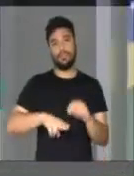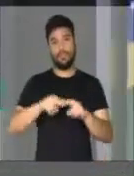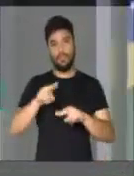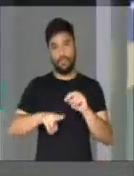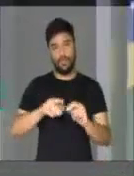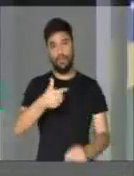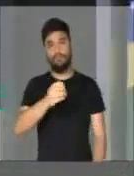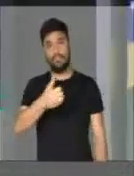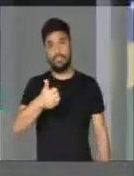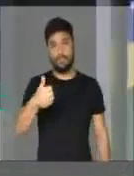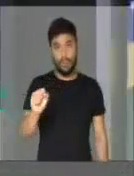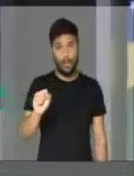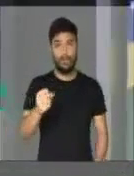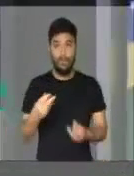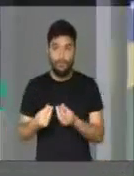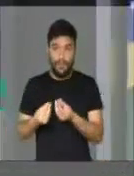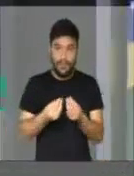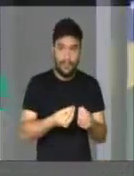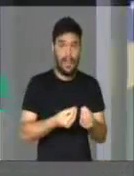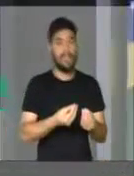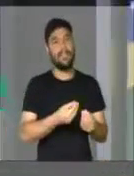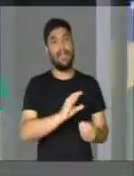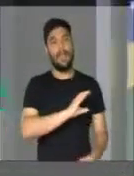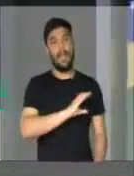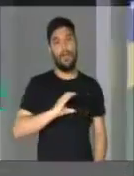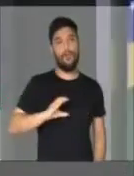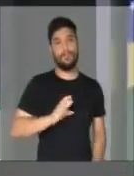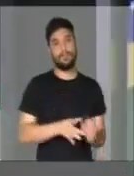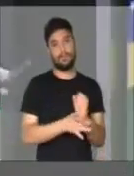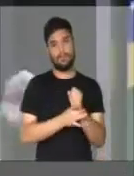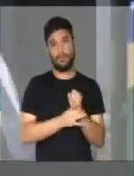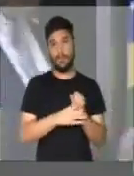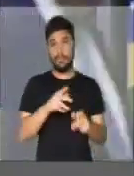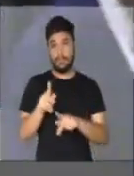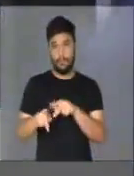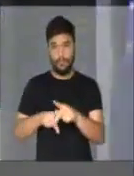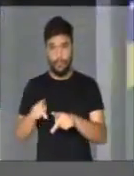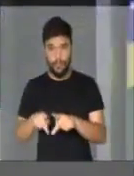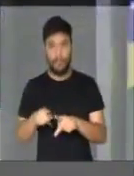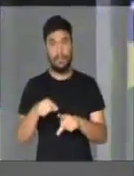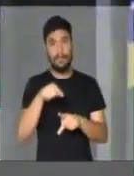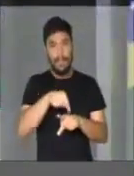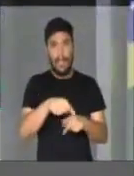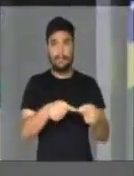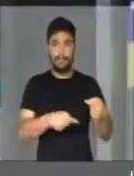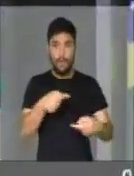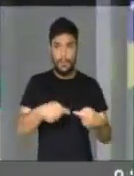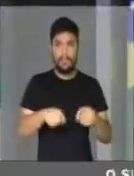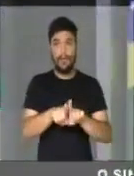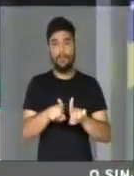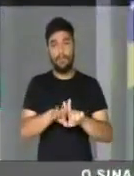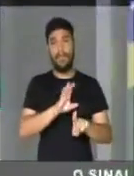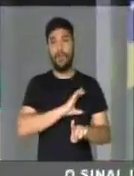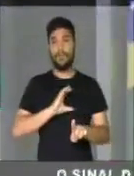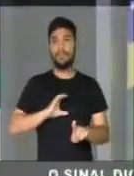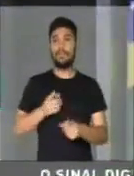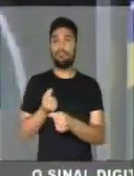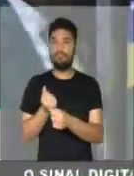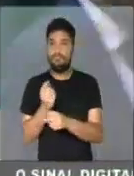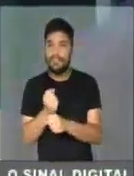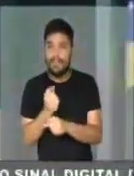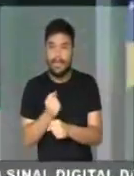2018, foi distribuída à Comissão de Segurança Pública e Combate ao Crime Organizado, às suas comissões de Finanças